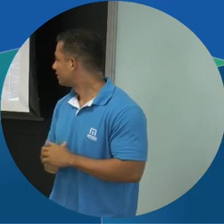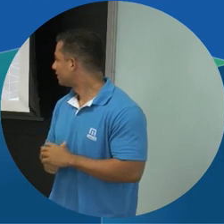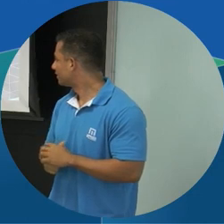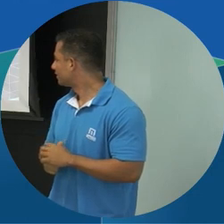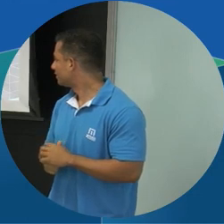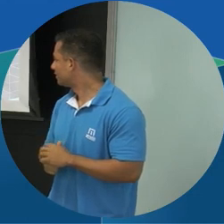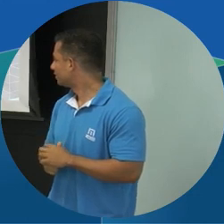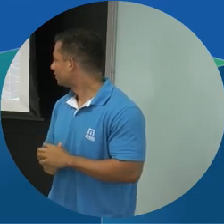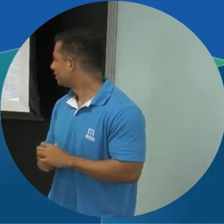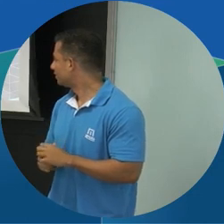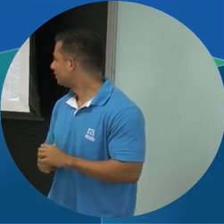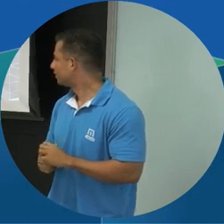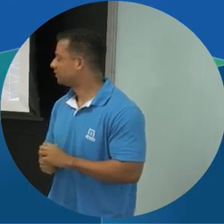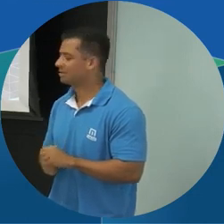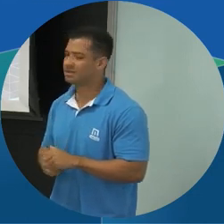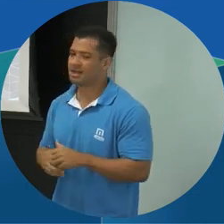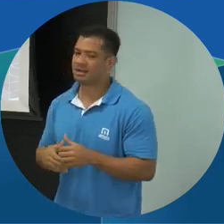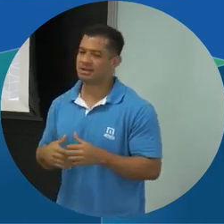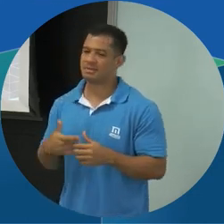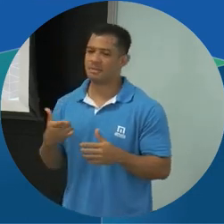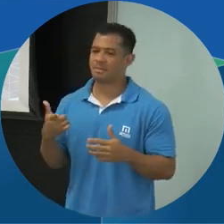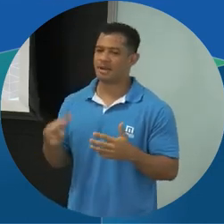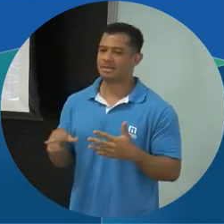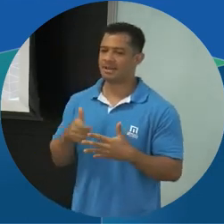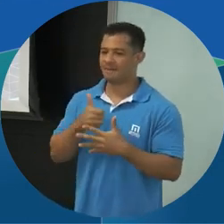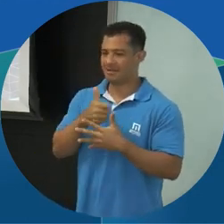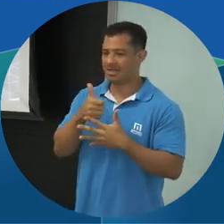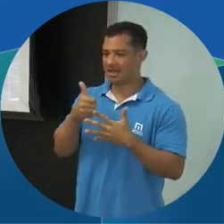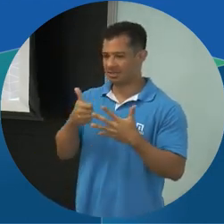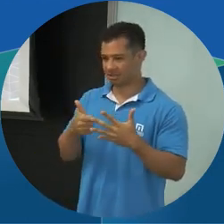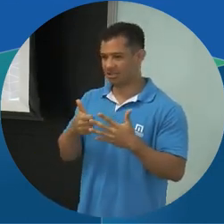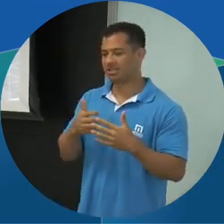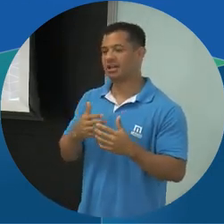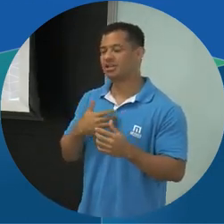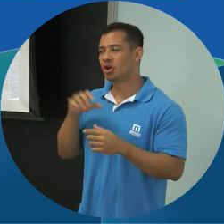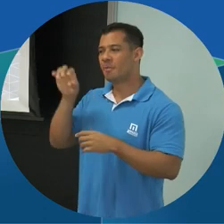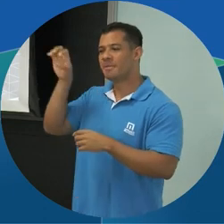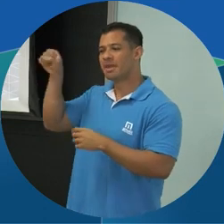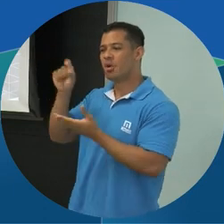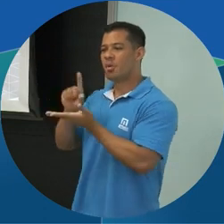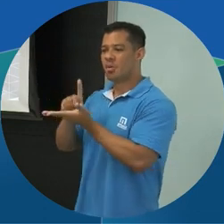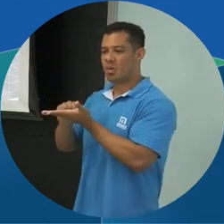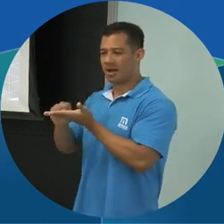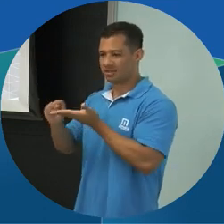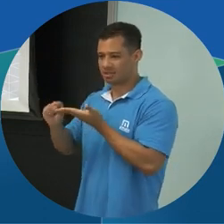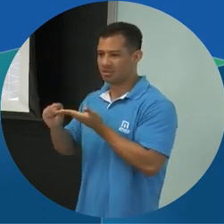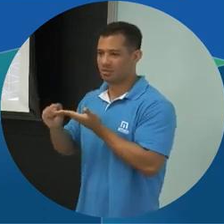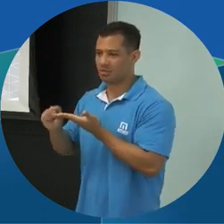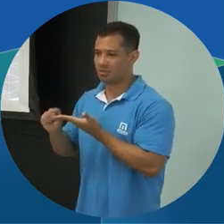Tá. Falando ainda das vantagens, né? Aqui a gente pegou um artigo, né? De